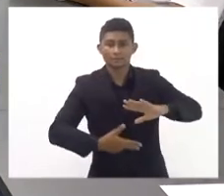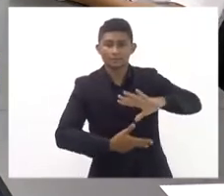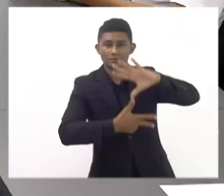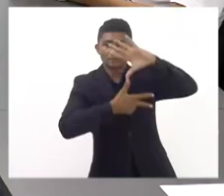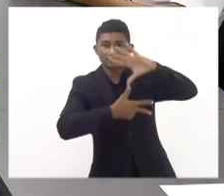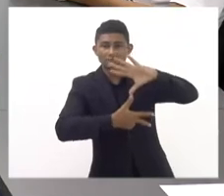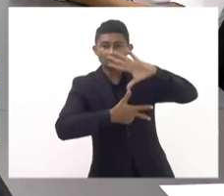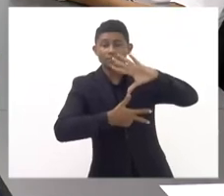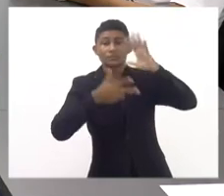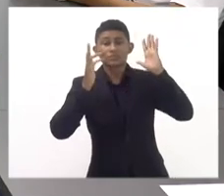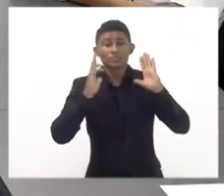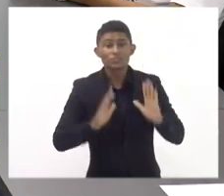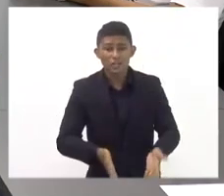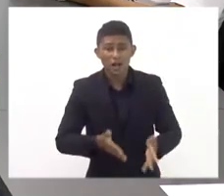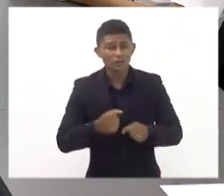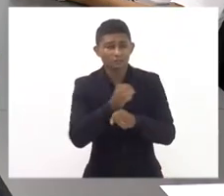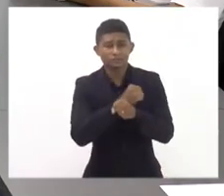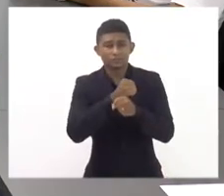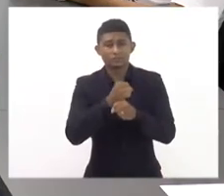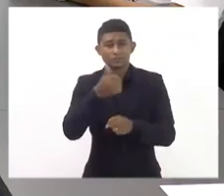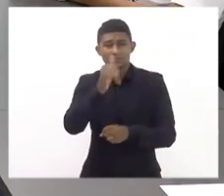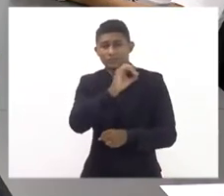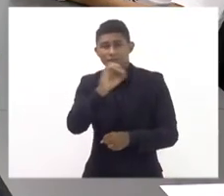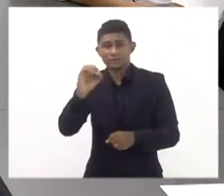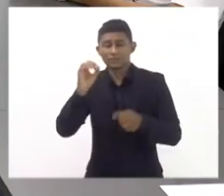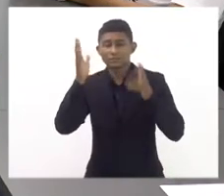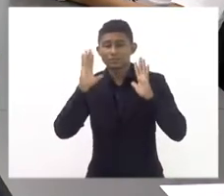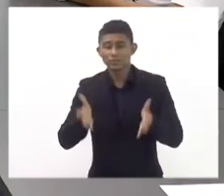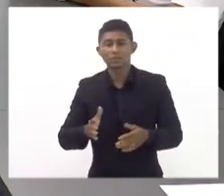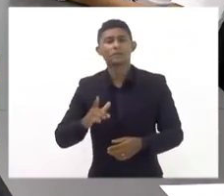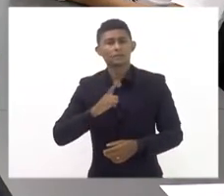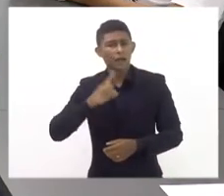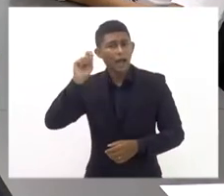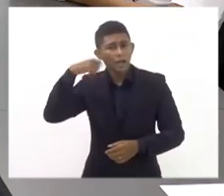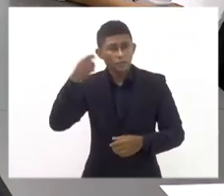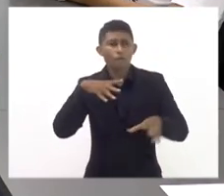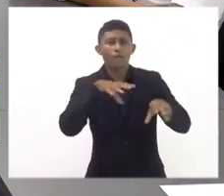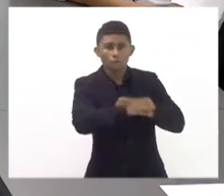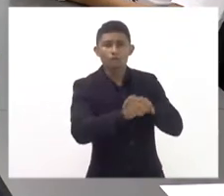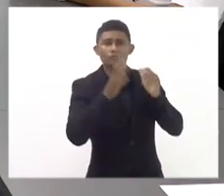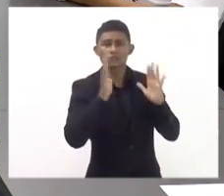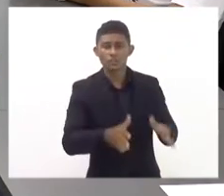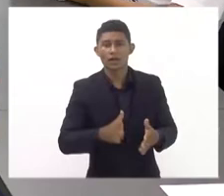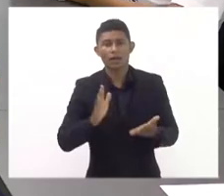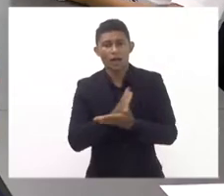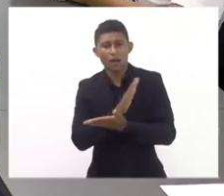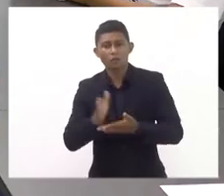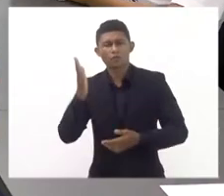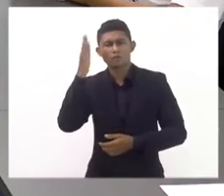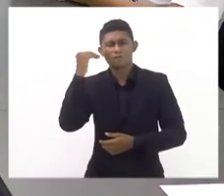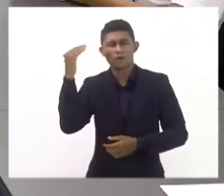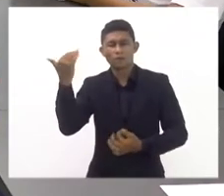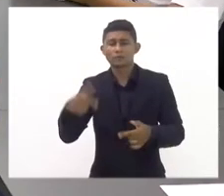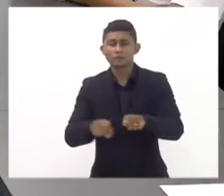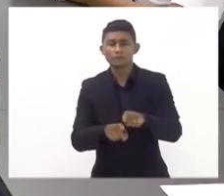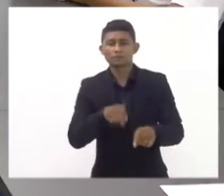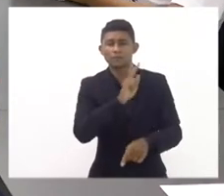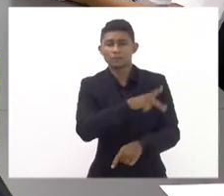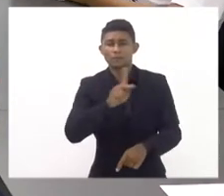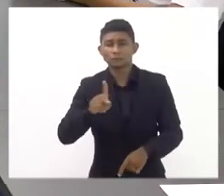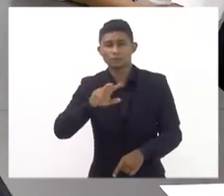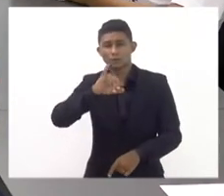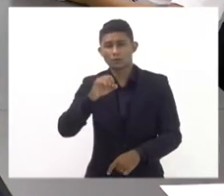de história. É uma escola que formou atores como Procópio Ferreira, Joana Fon, Denise Fraga, que teve professores como José